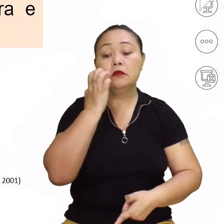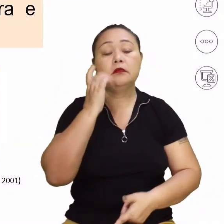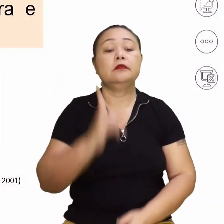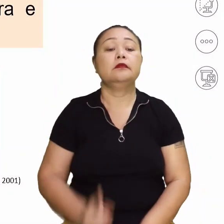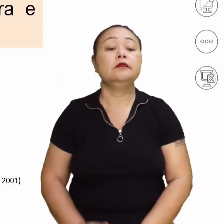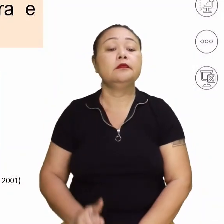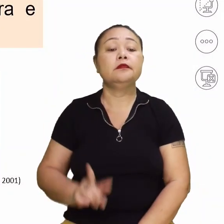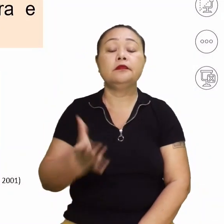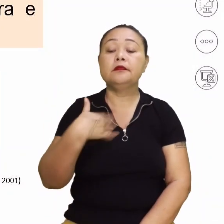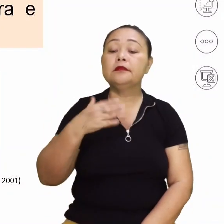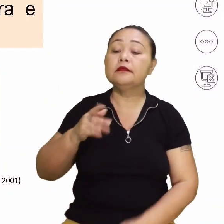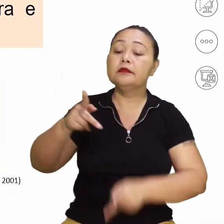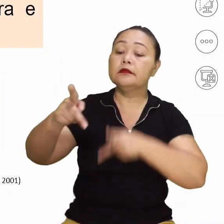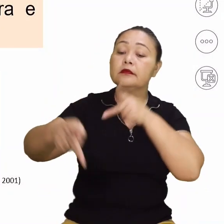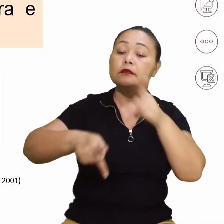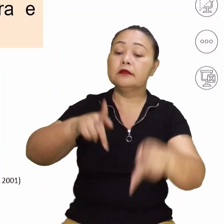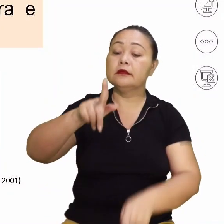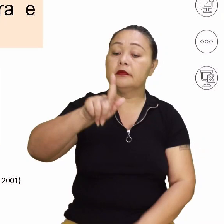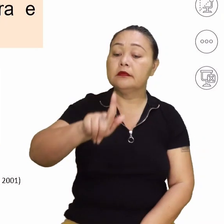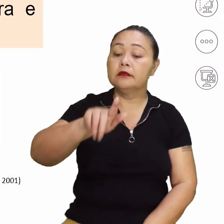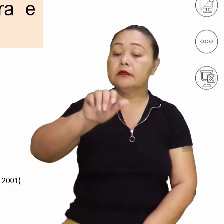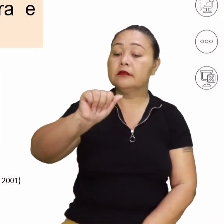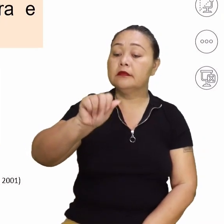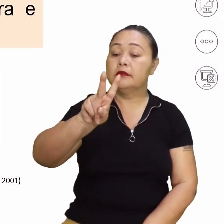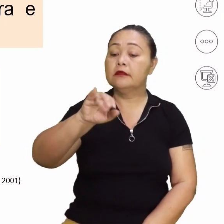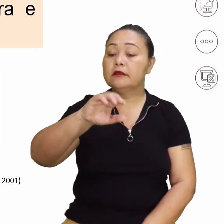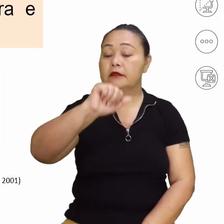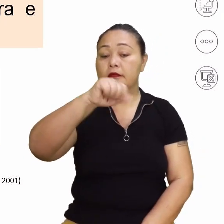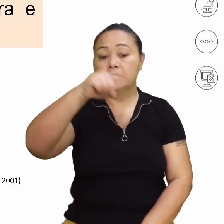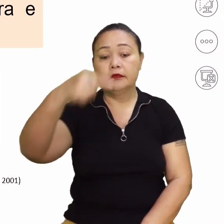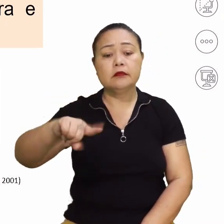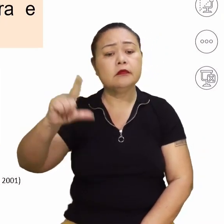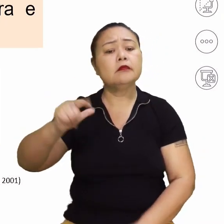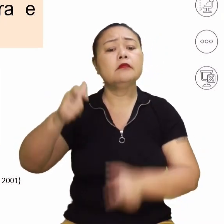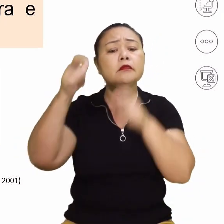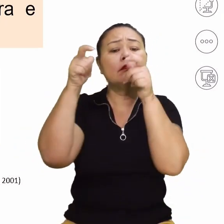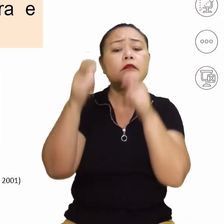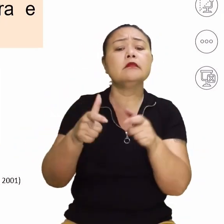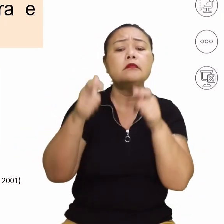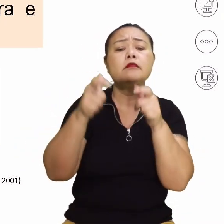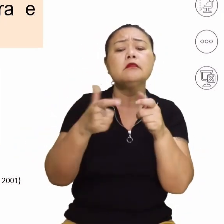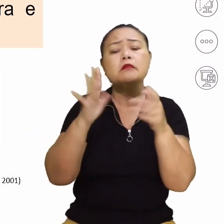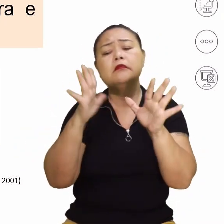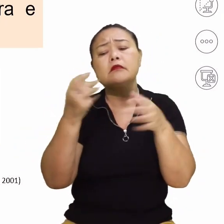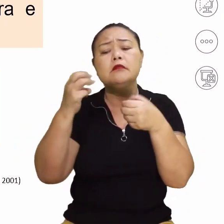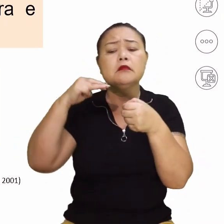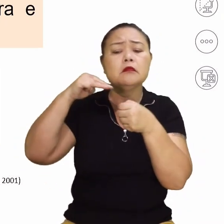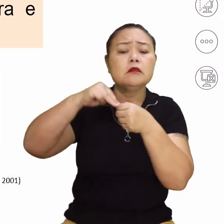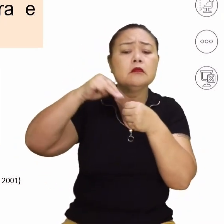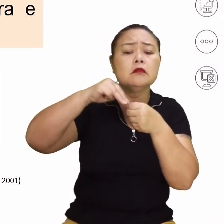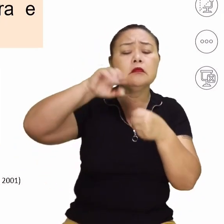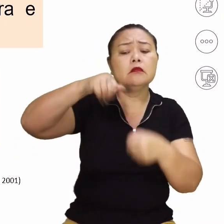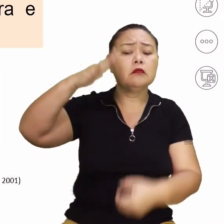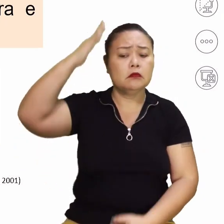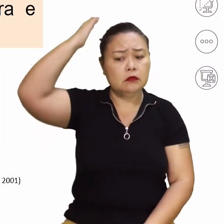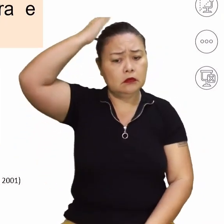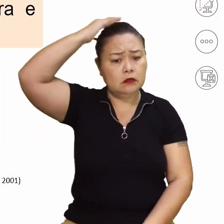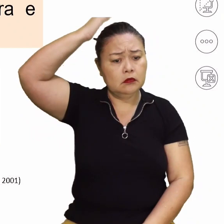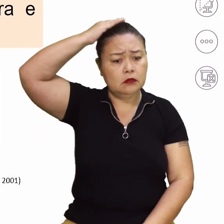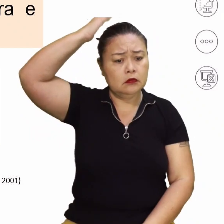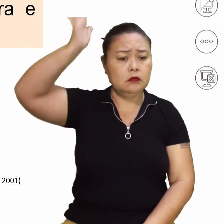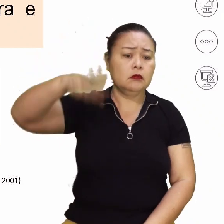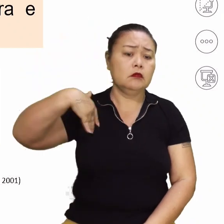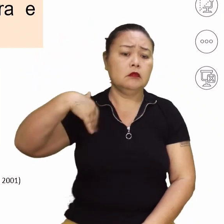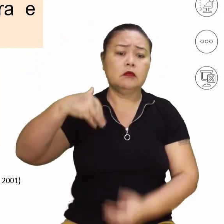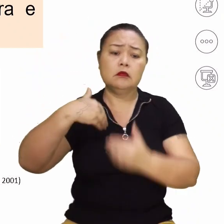e o povo Gavião este povo está localizado lá por perto de ji-paraná no